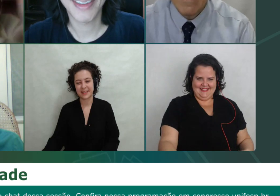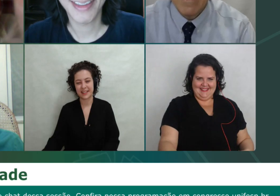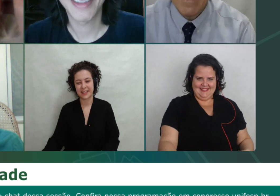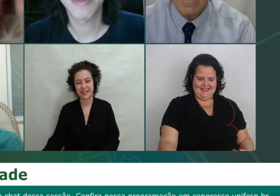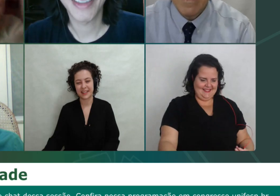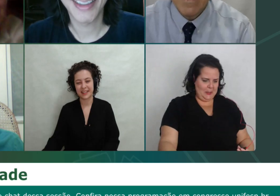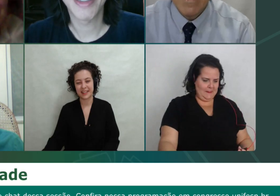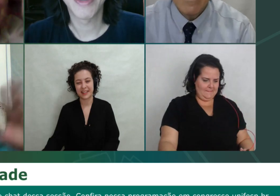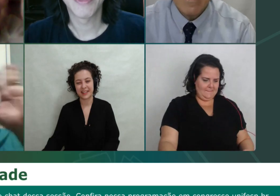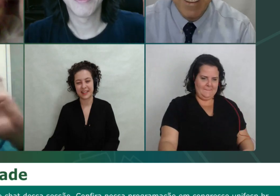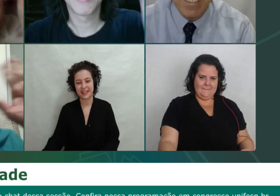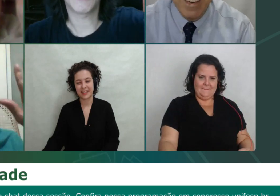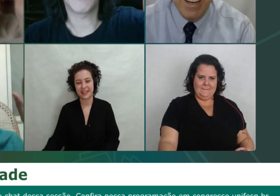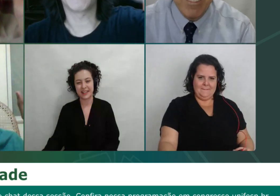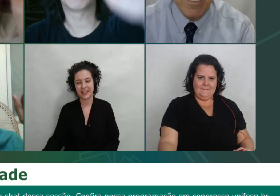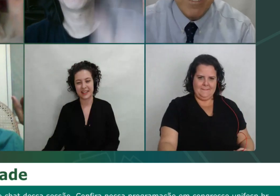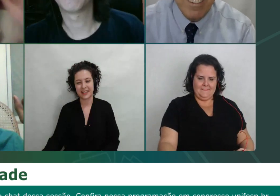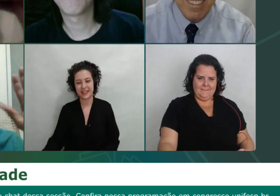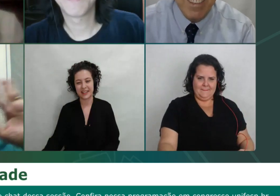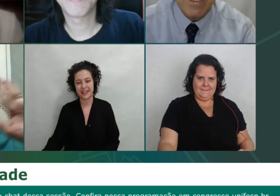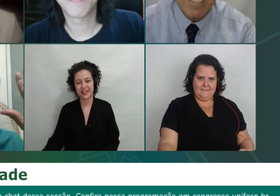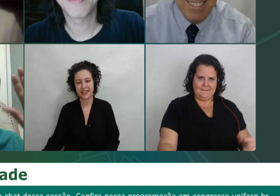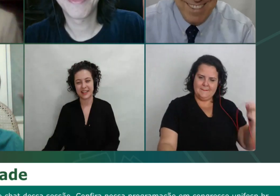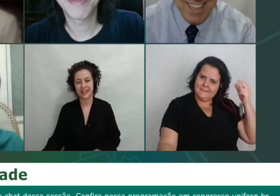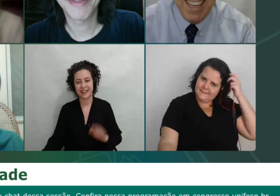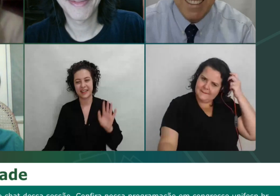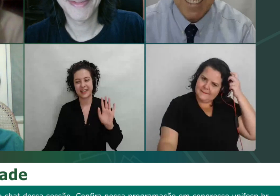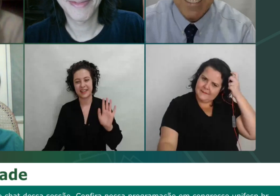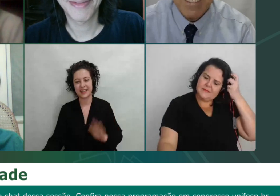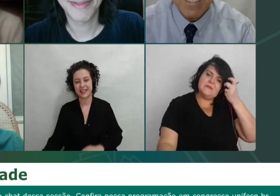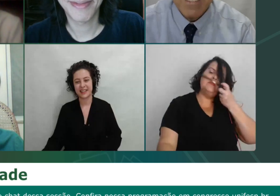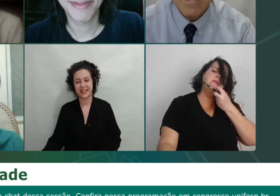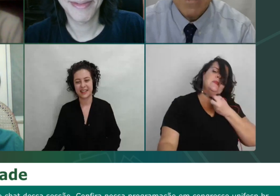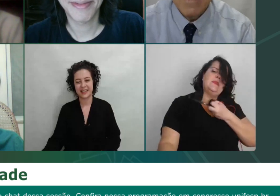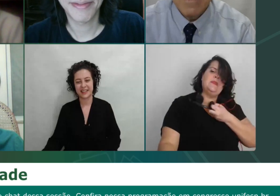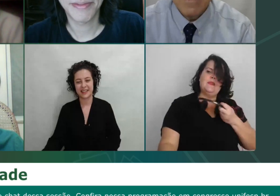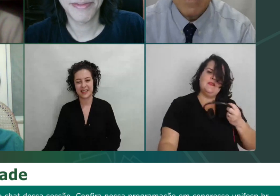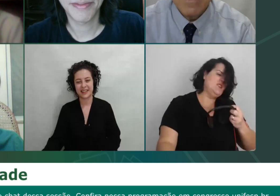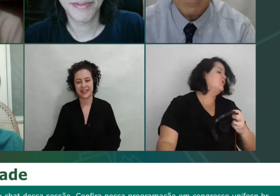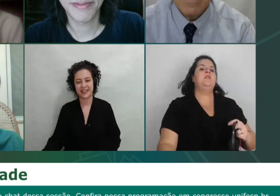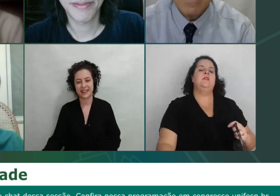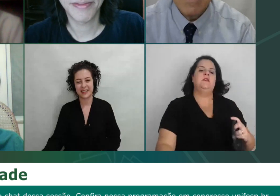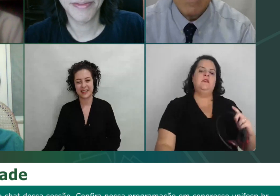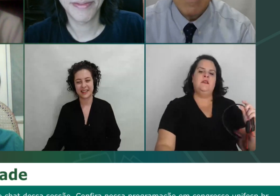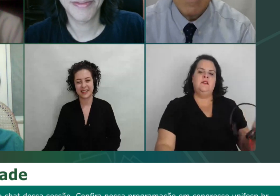Tchau, Wagner. Tchau. Obrigada, professor Nelson. Tchau. Tchau. Até.